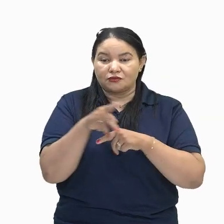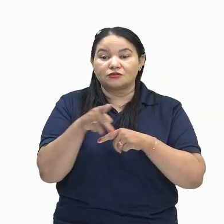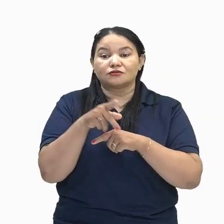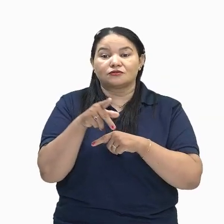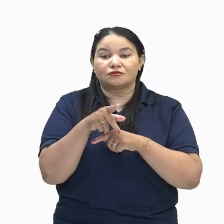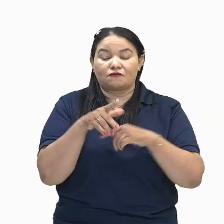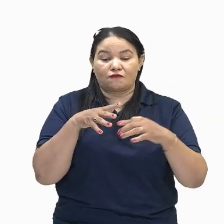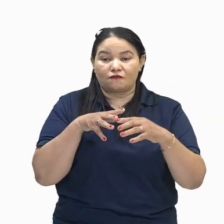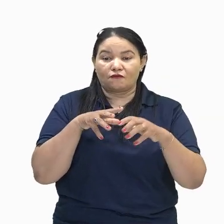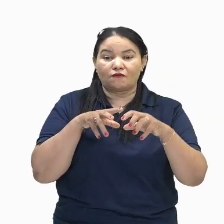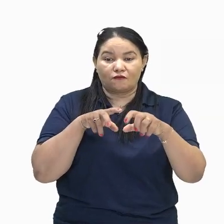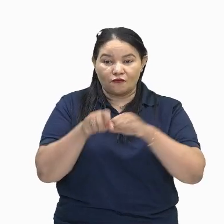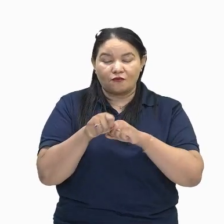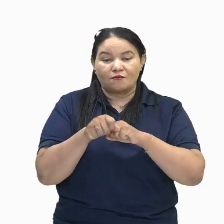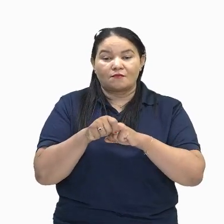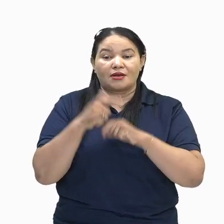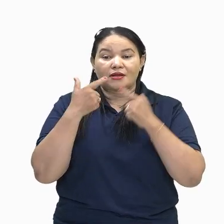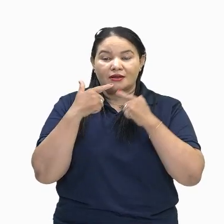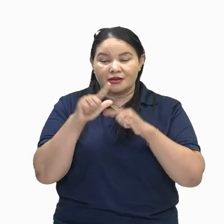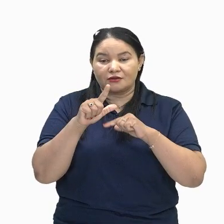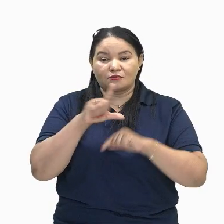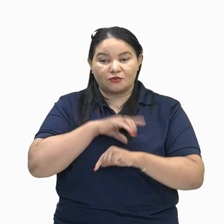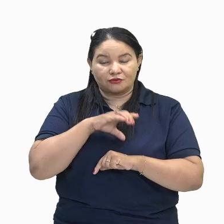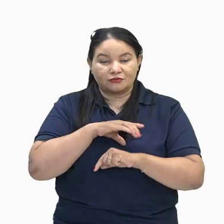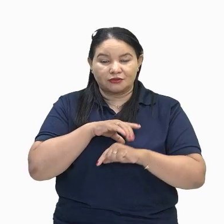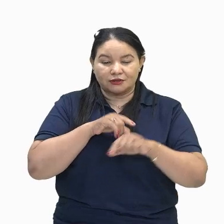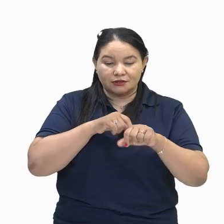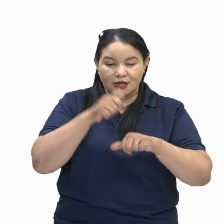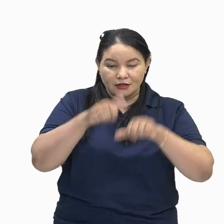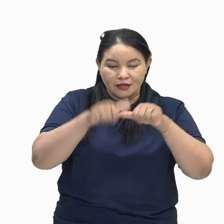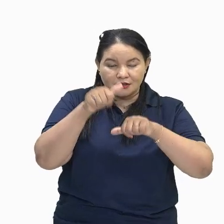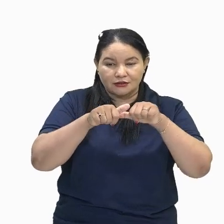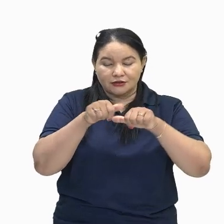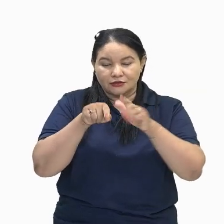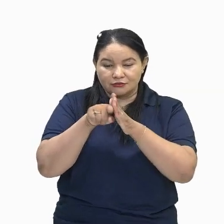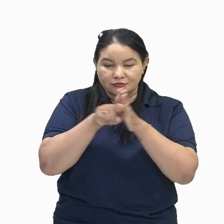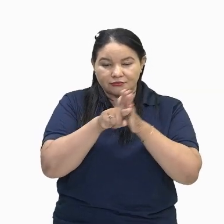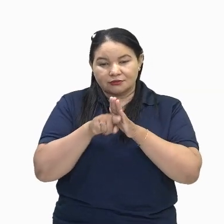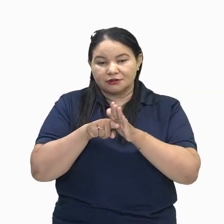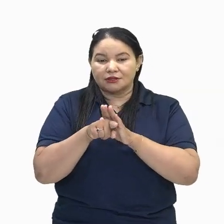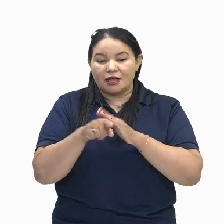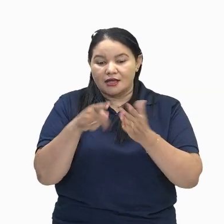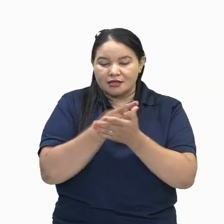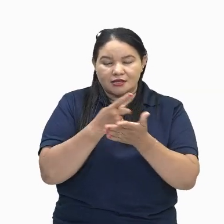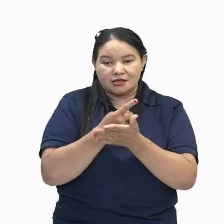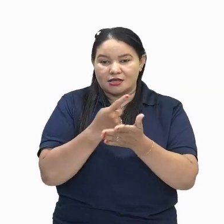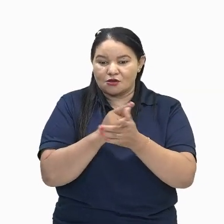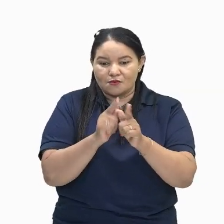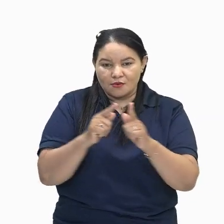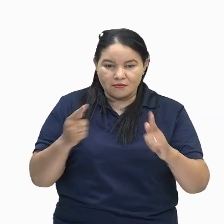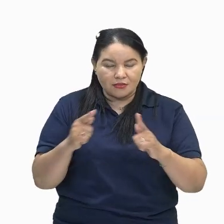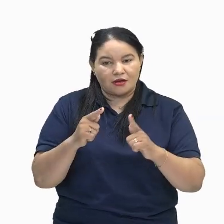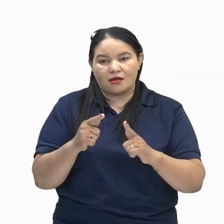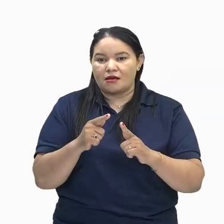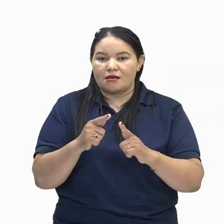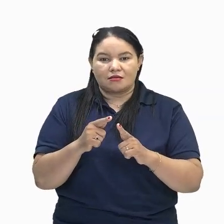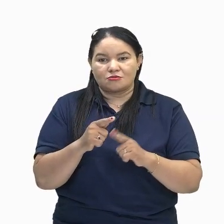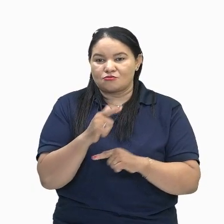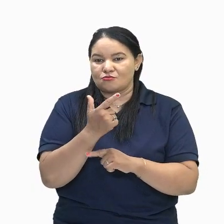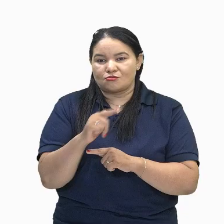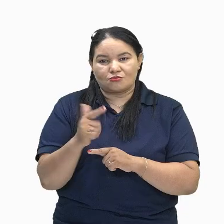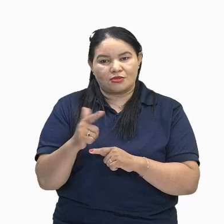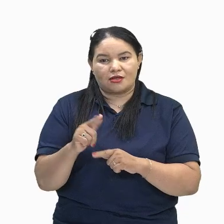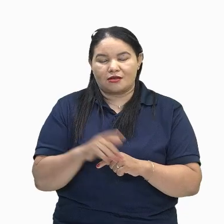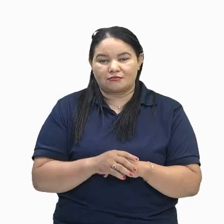pessoas formadas em língua portuguesa, que verificam o texto e não deixam passar erros gramaticais. É muito raro isso acontecer.